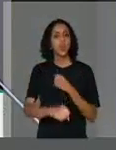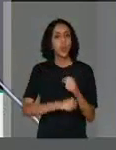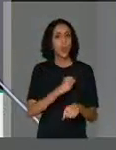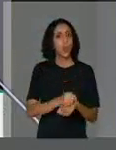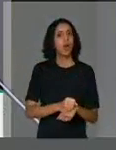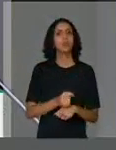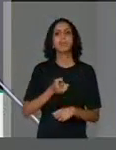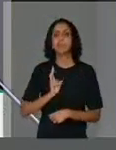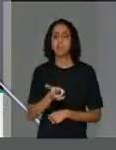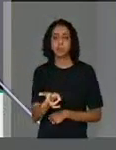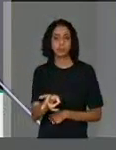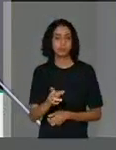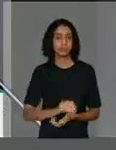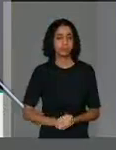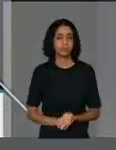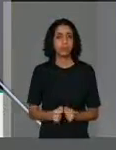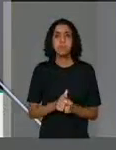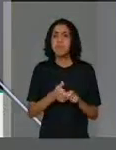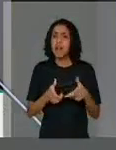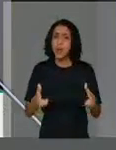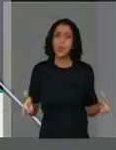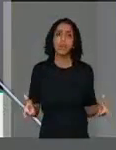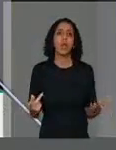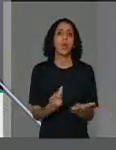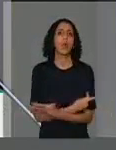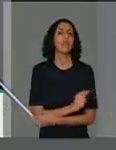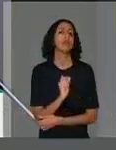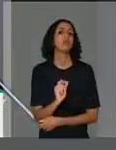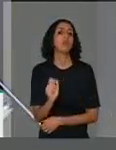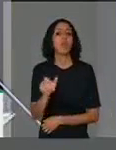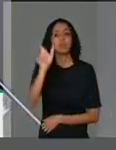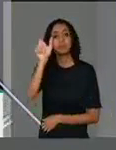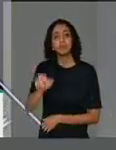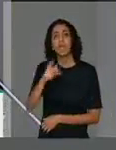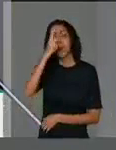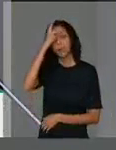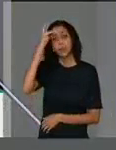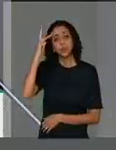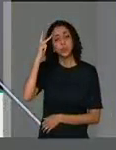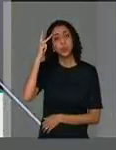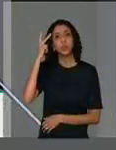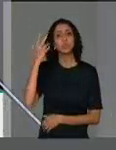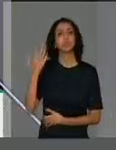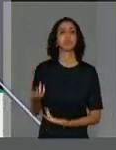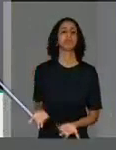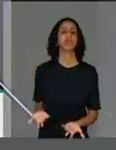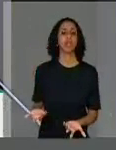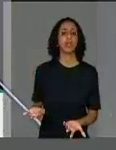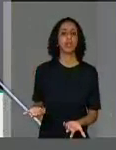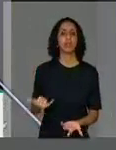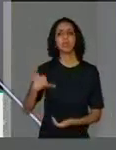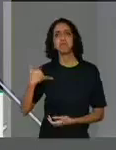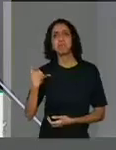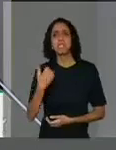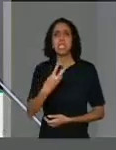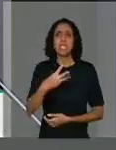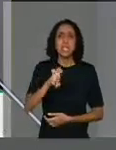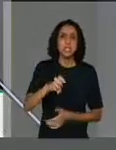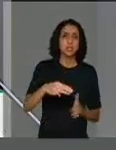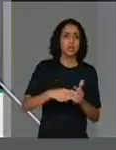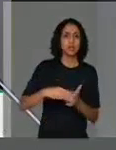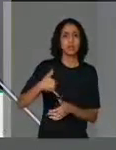anualmente, ocorrendo em muitos casos em indivíduos em idade ainda produtiva, entre